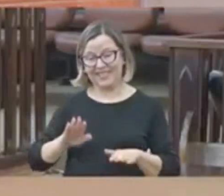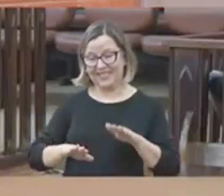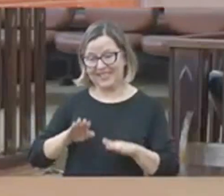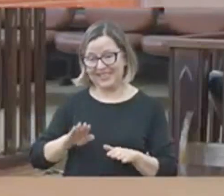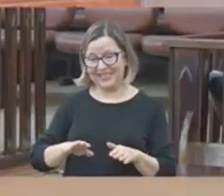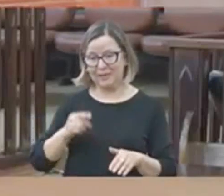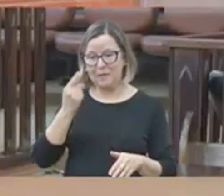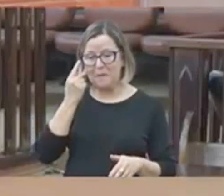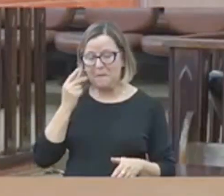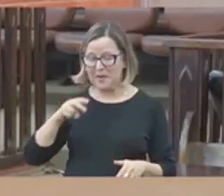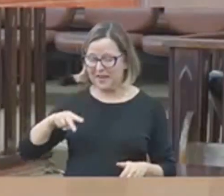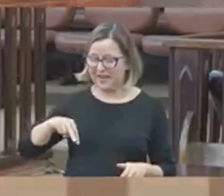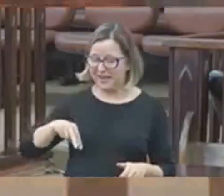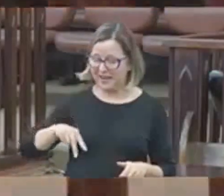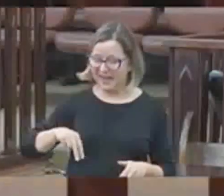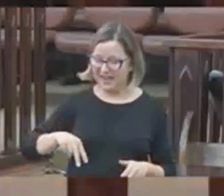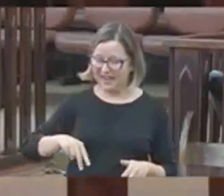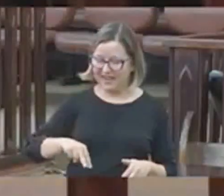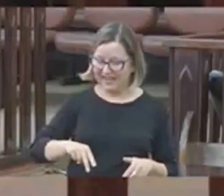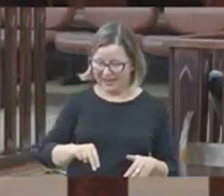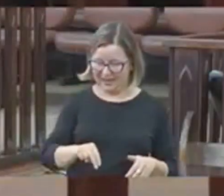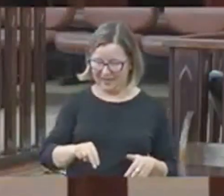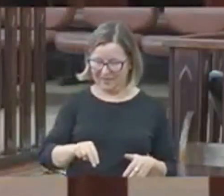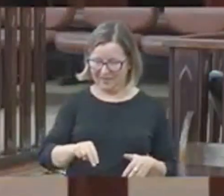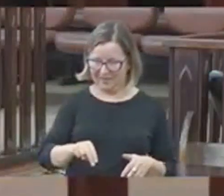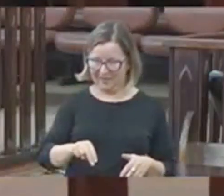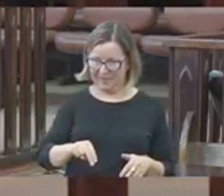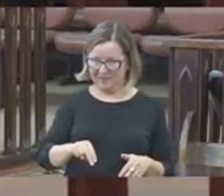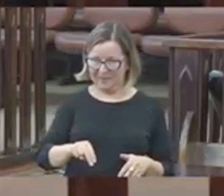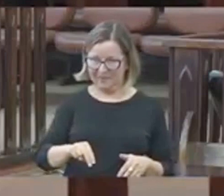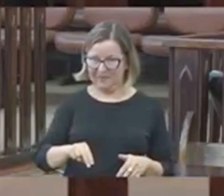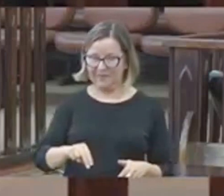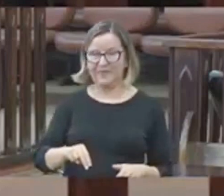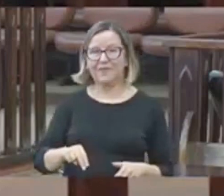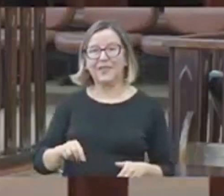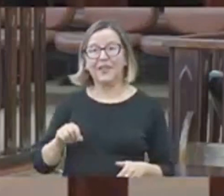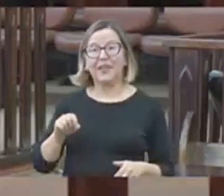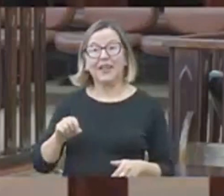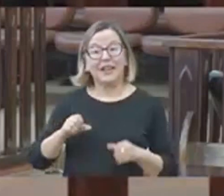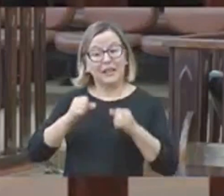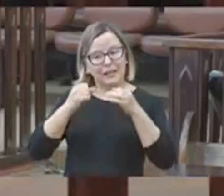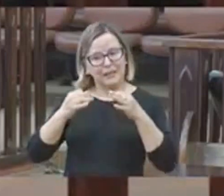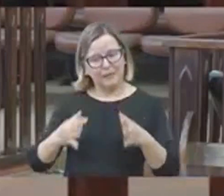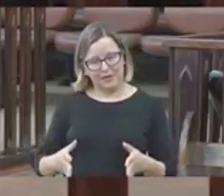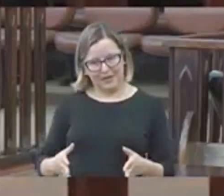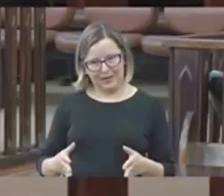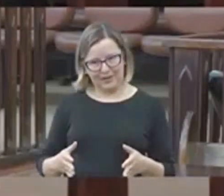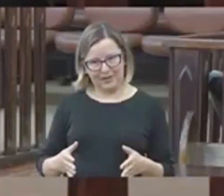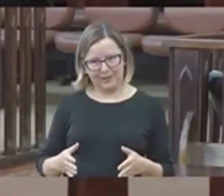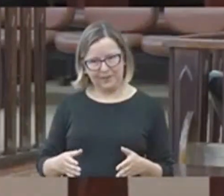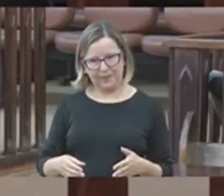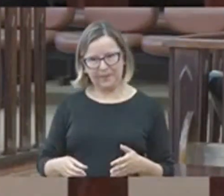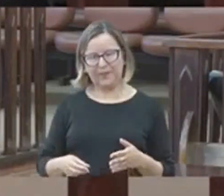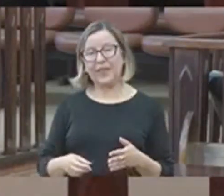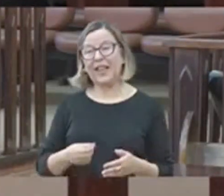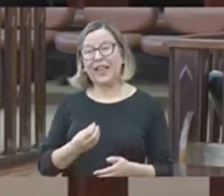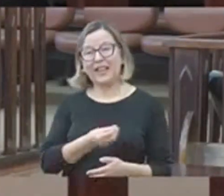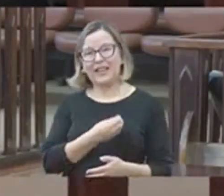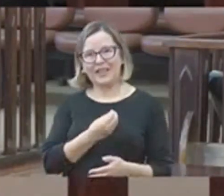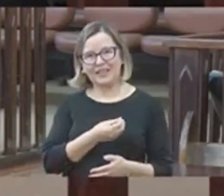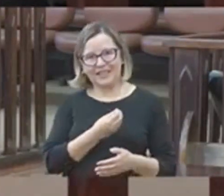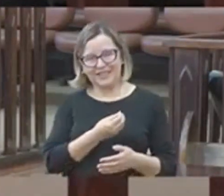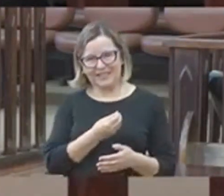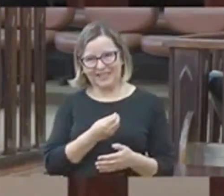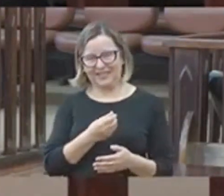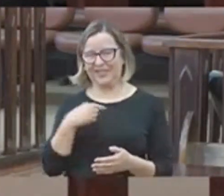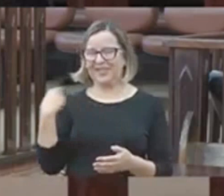nossas vidas produzem crescimento, produzem a santificação das nossas